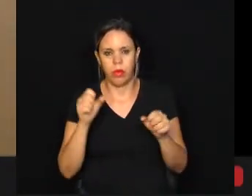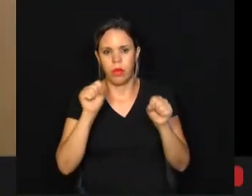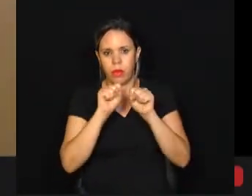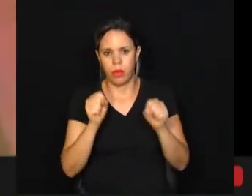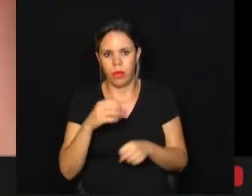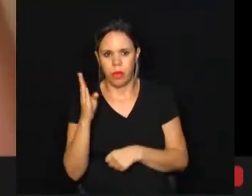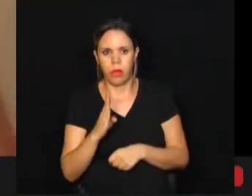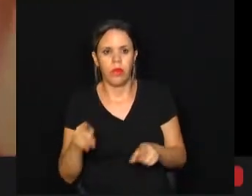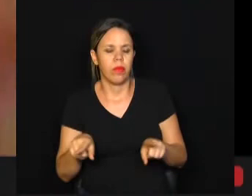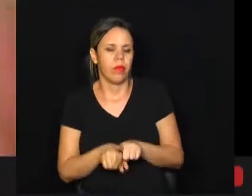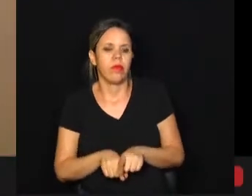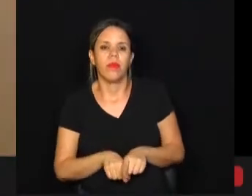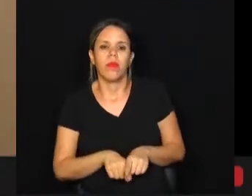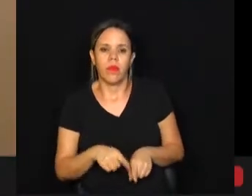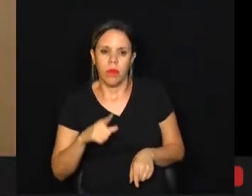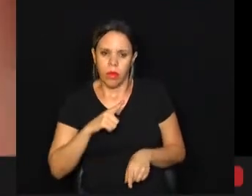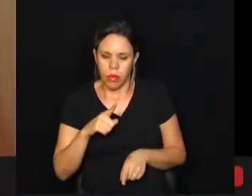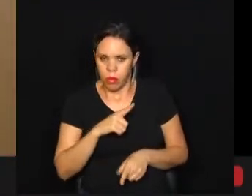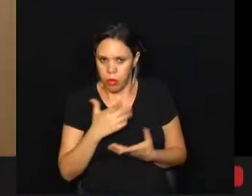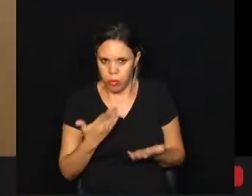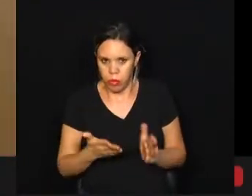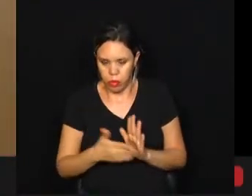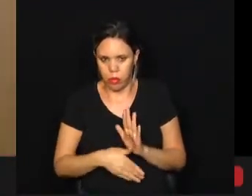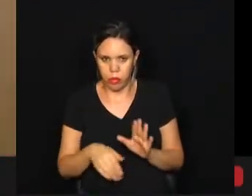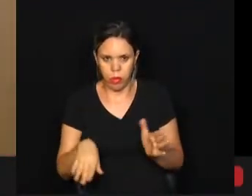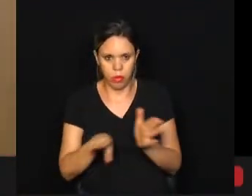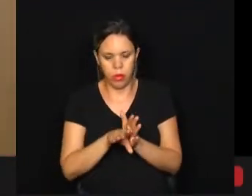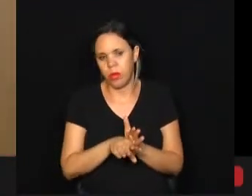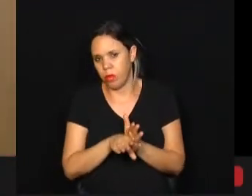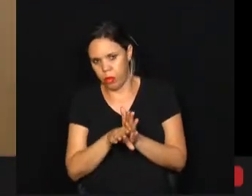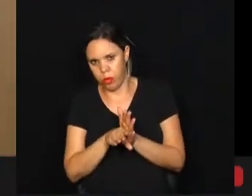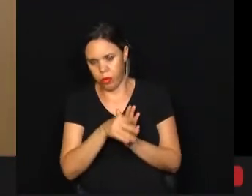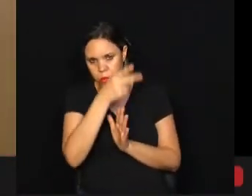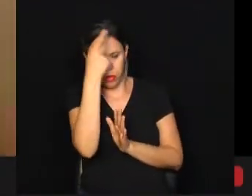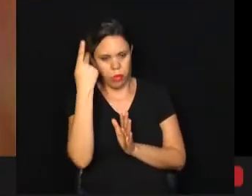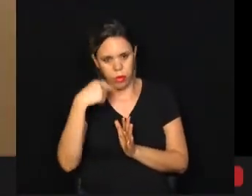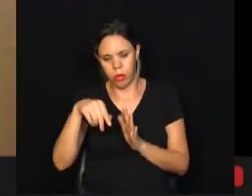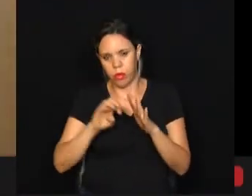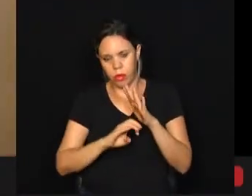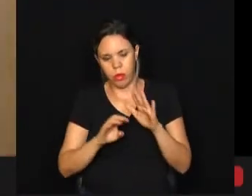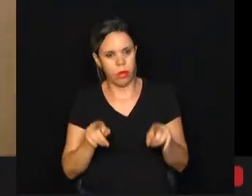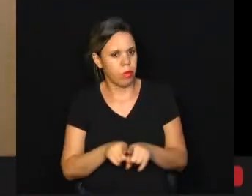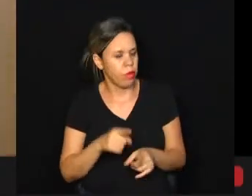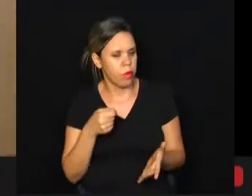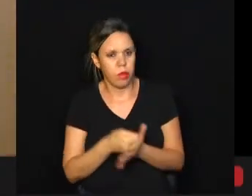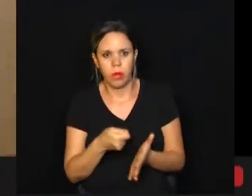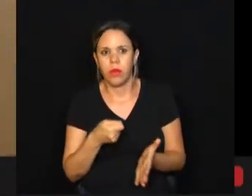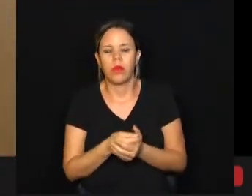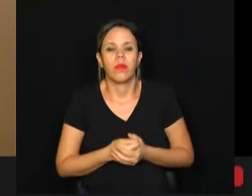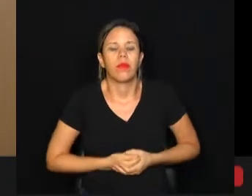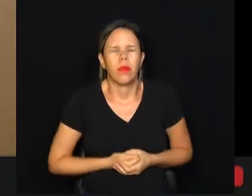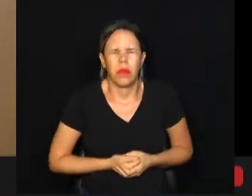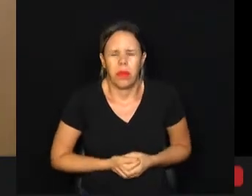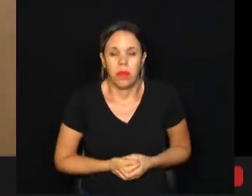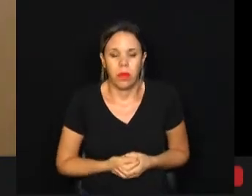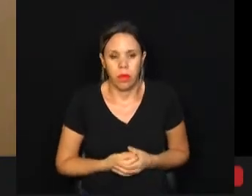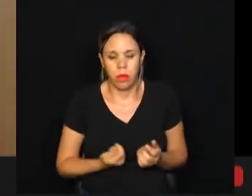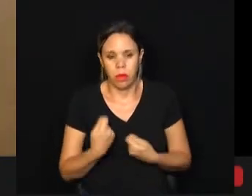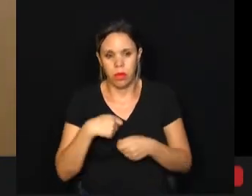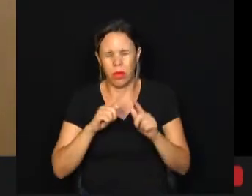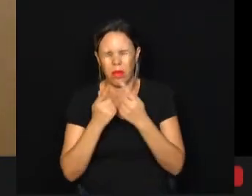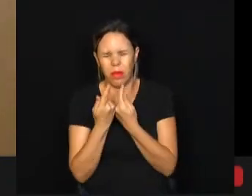nacional, existem recursos que chegam nas pontas. E obrigou a gestão